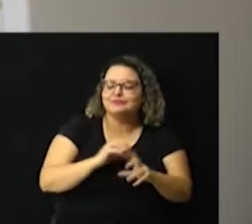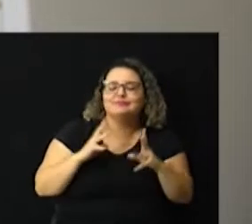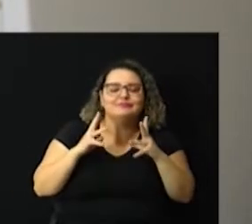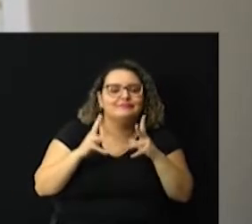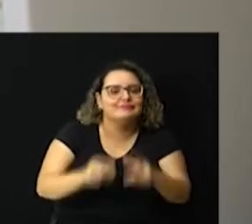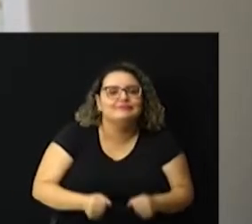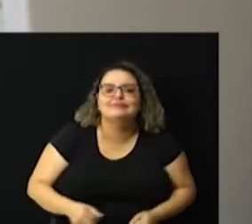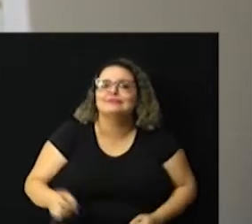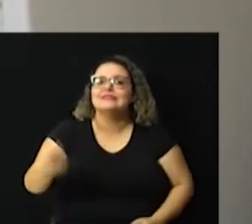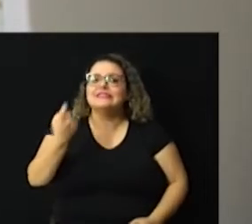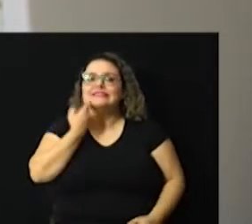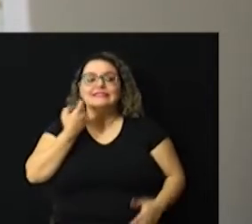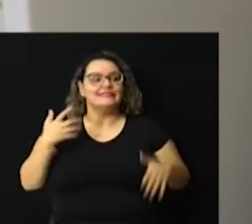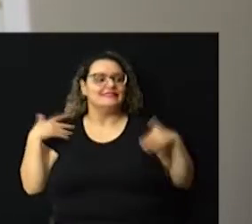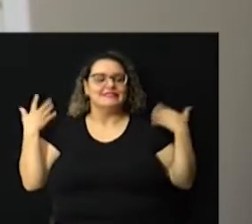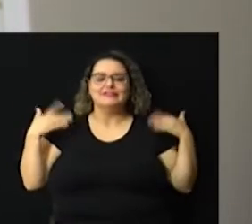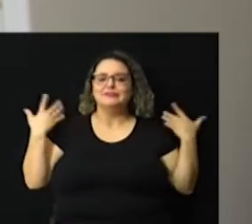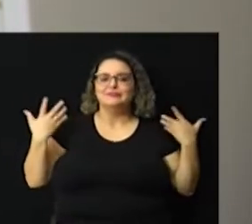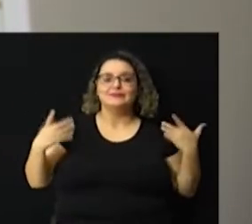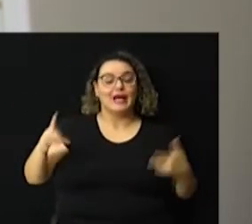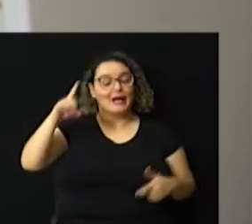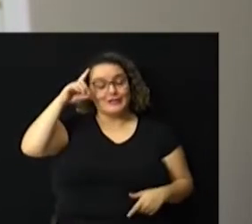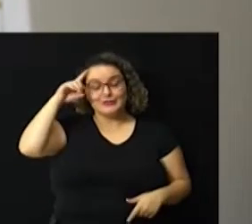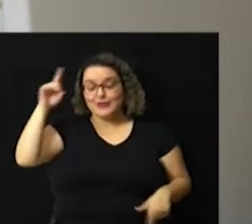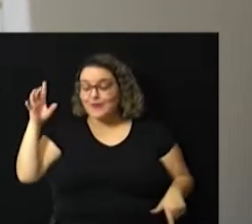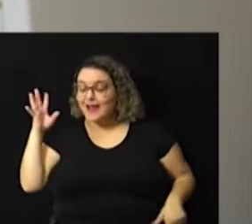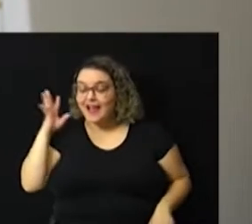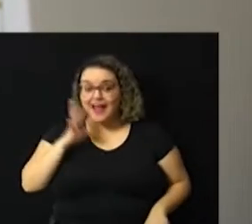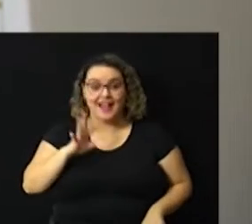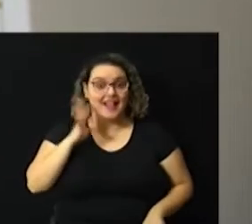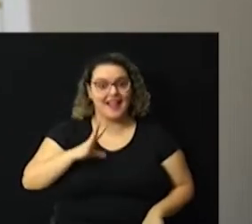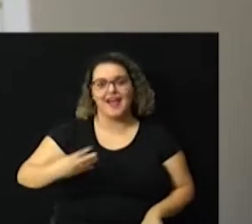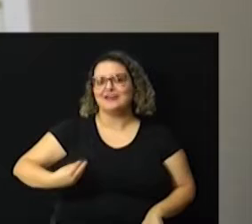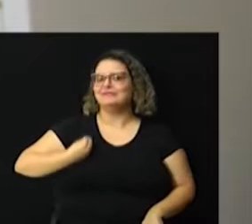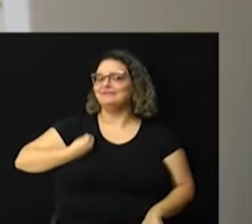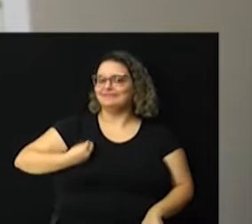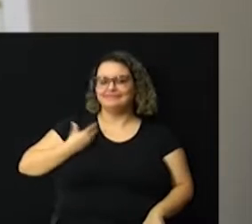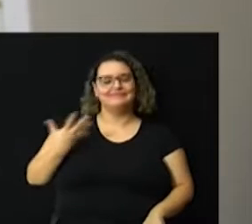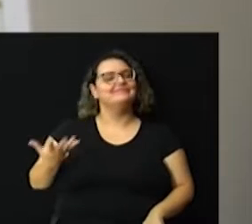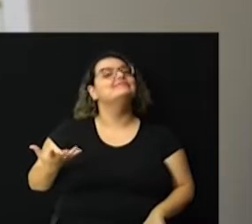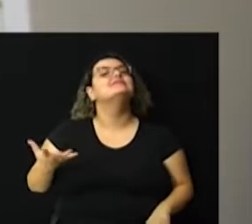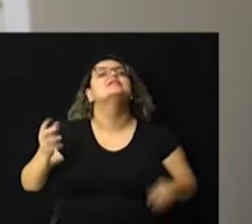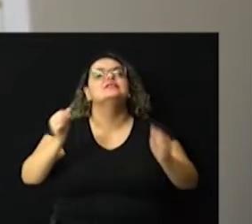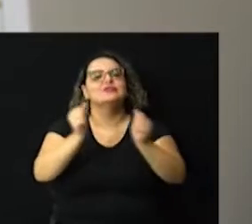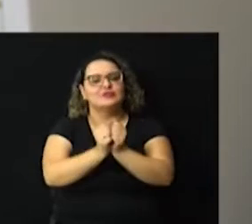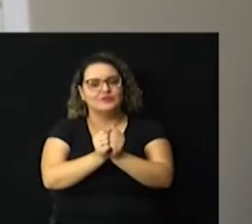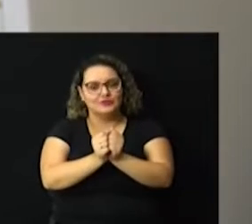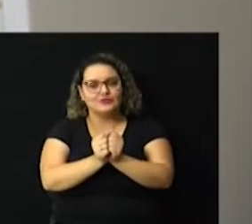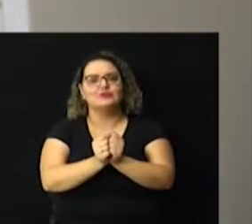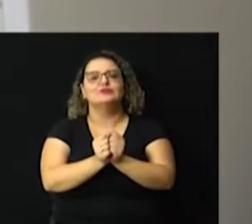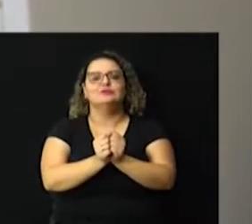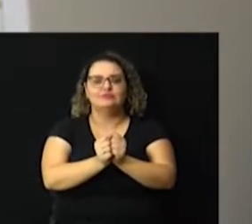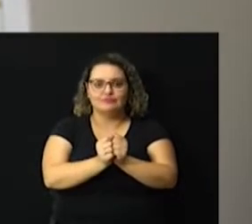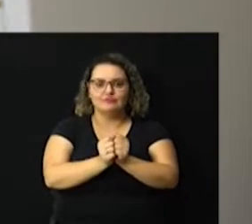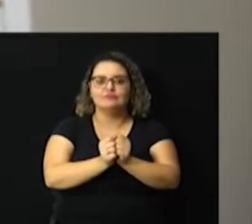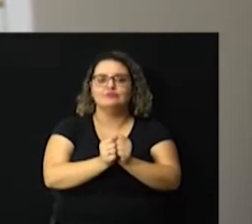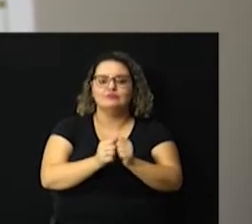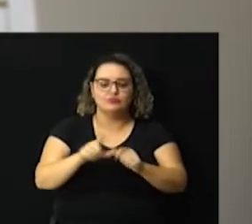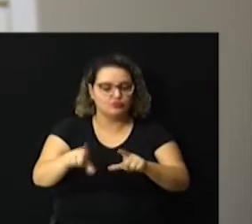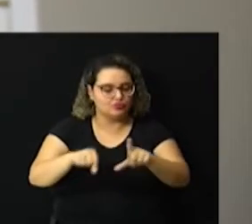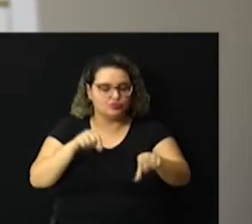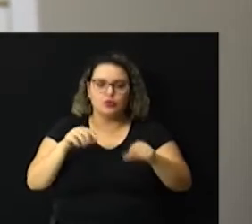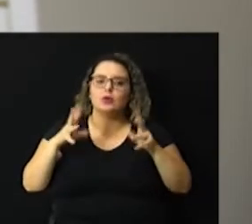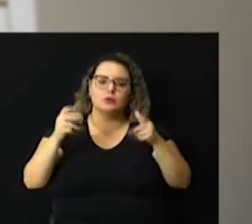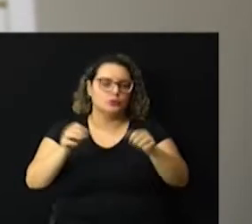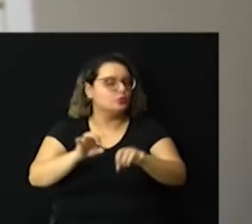com muita alegria e era o dia mais legal da vida dele, porque ele estava ali com a gente na eletiva. A eletiva foi